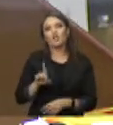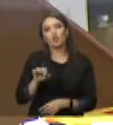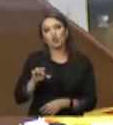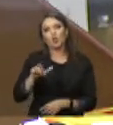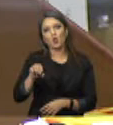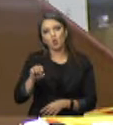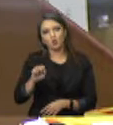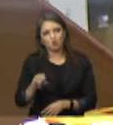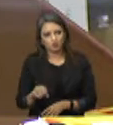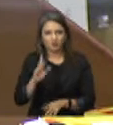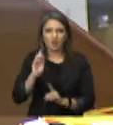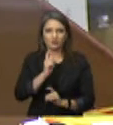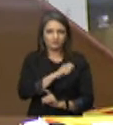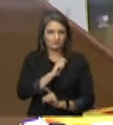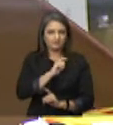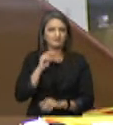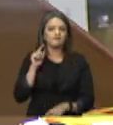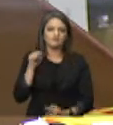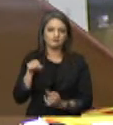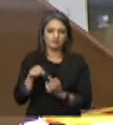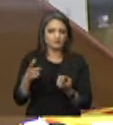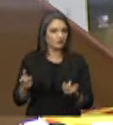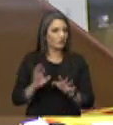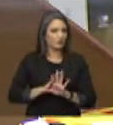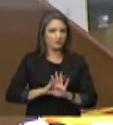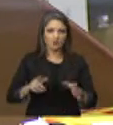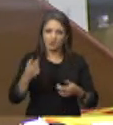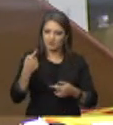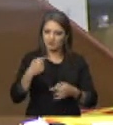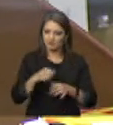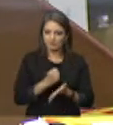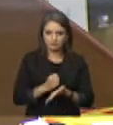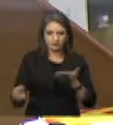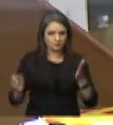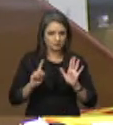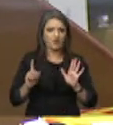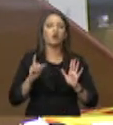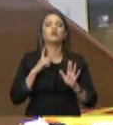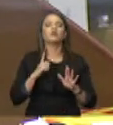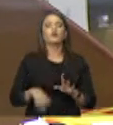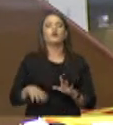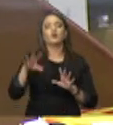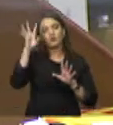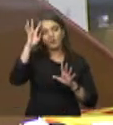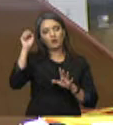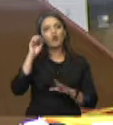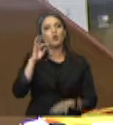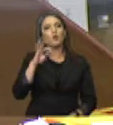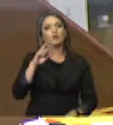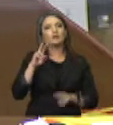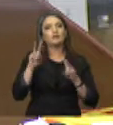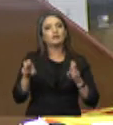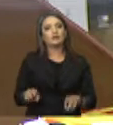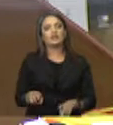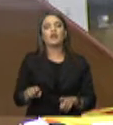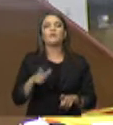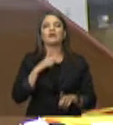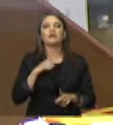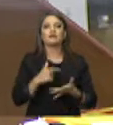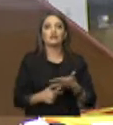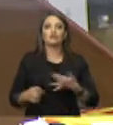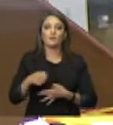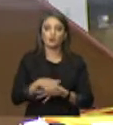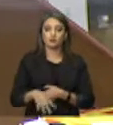previstos na lei 8.429 que são imprescritíveis conforme fixado pelo tribunal no tema 897 da